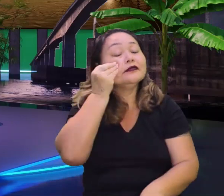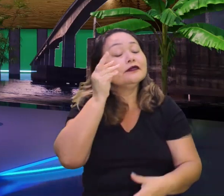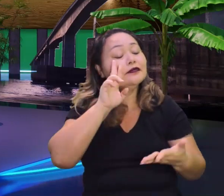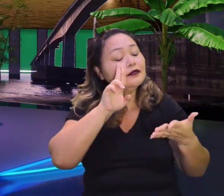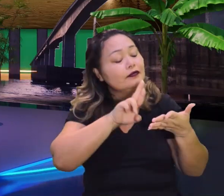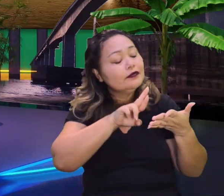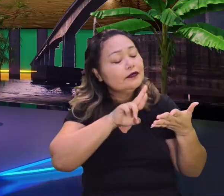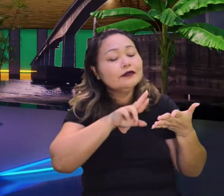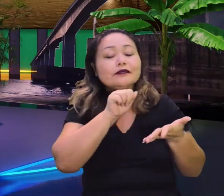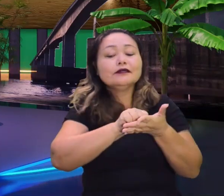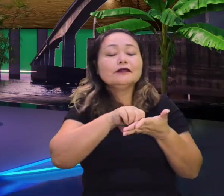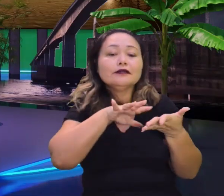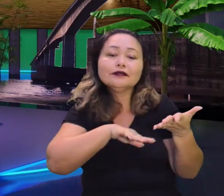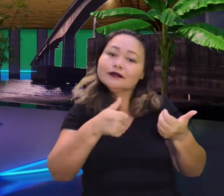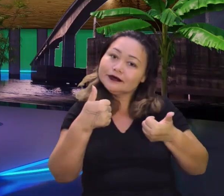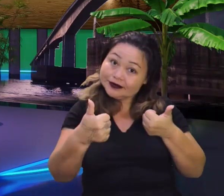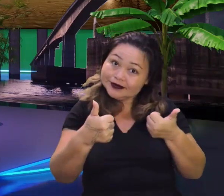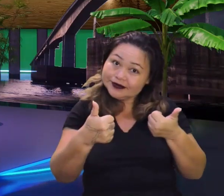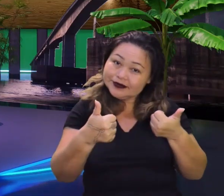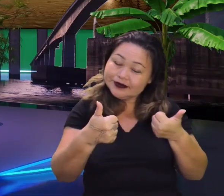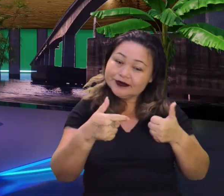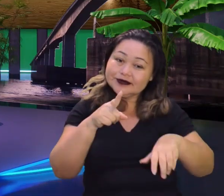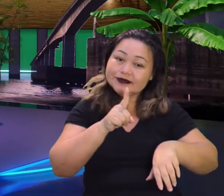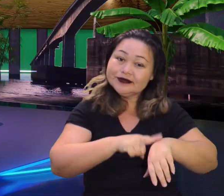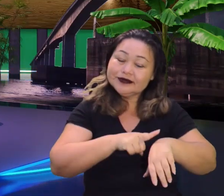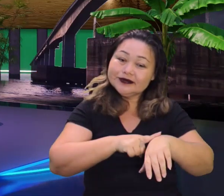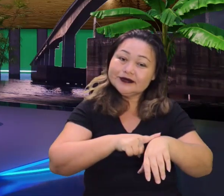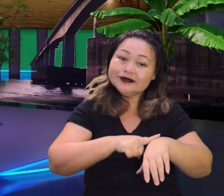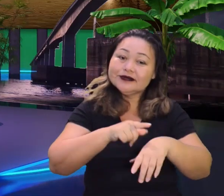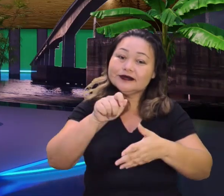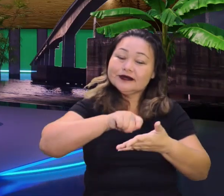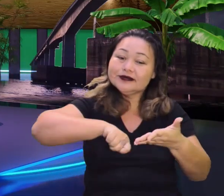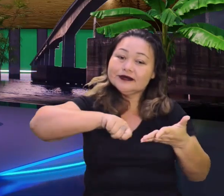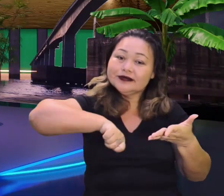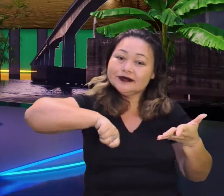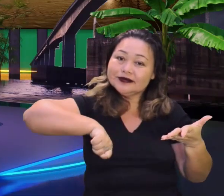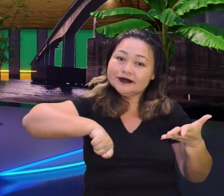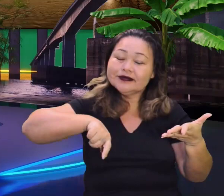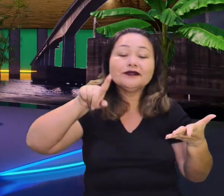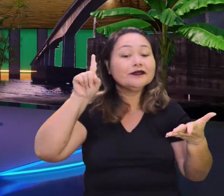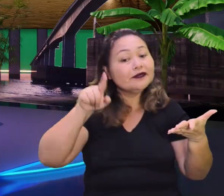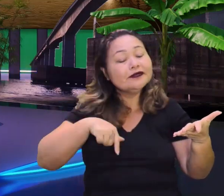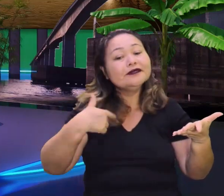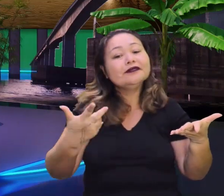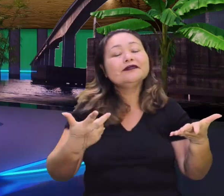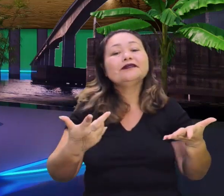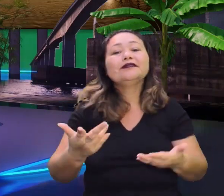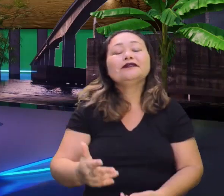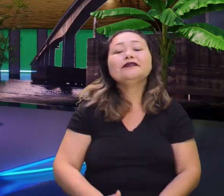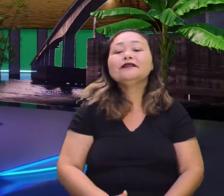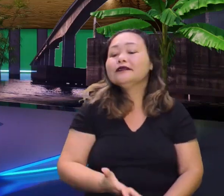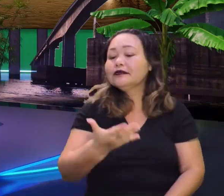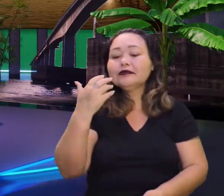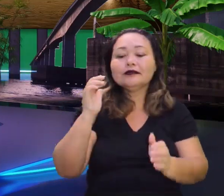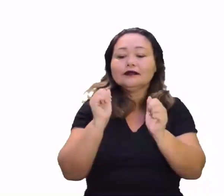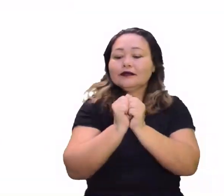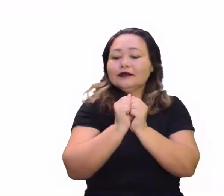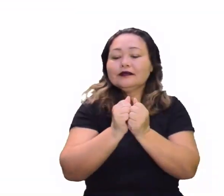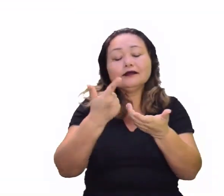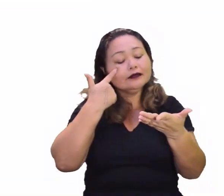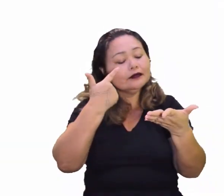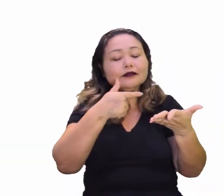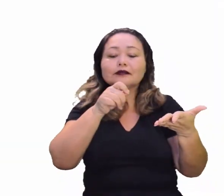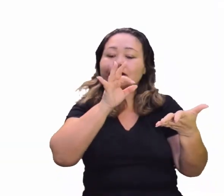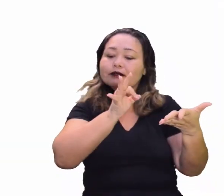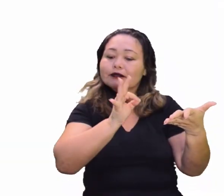verificar o resultado da sua atividade, beleza? Momento da nossa correção, galera. Não é isso, professor Jorge? É isso aí. Vamos junto? Vamos lá ver se